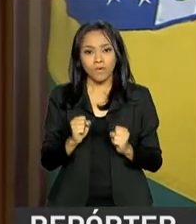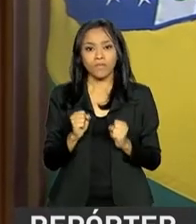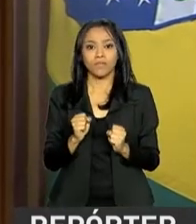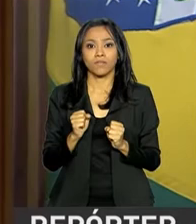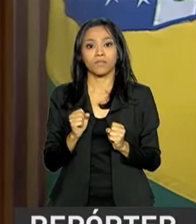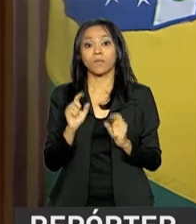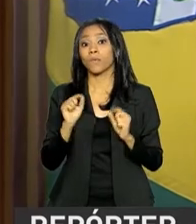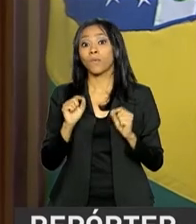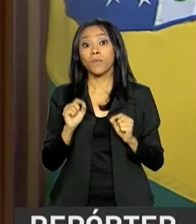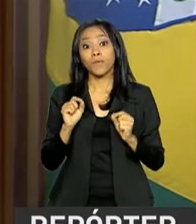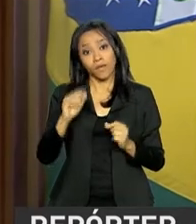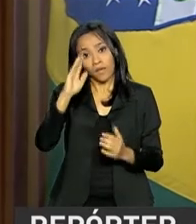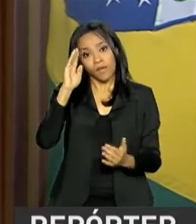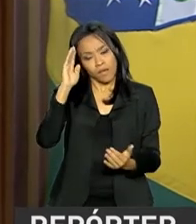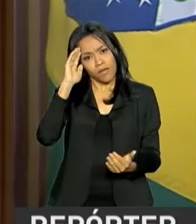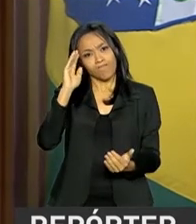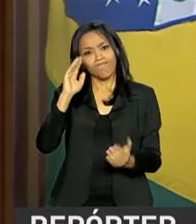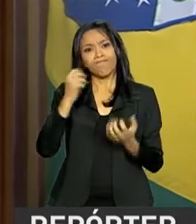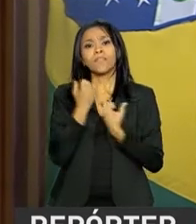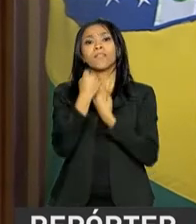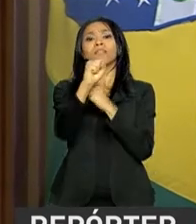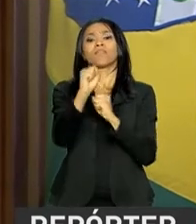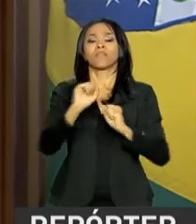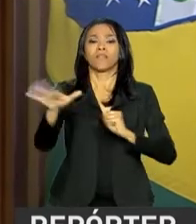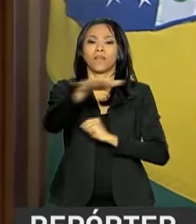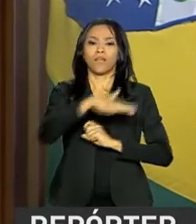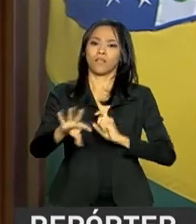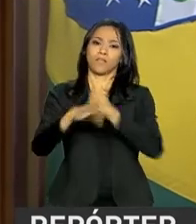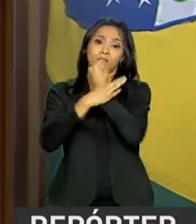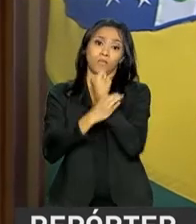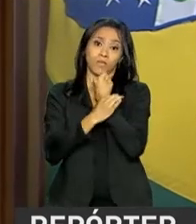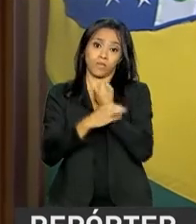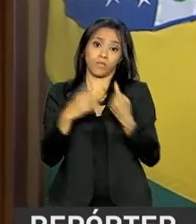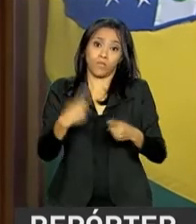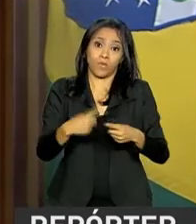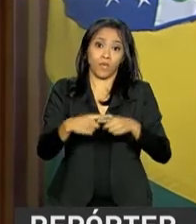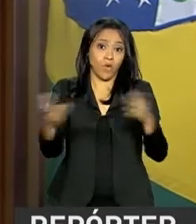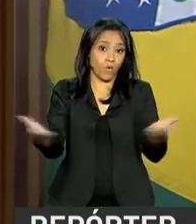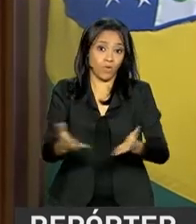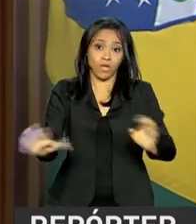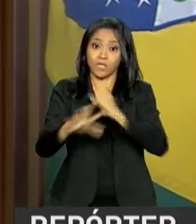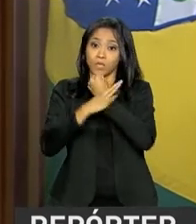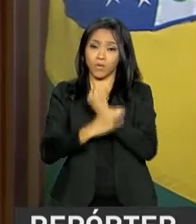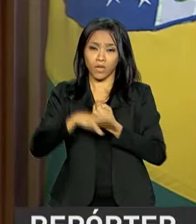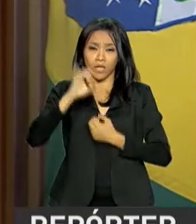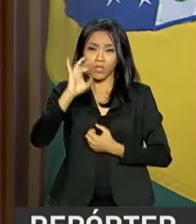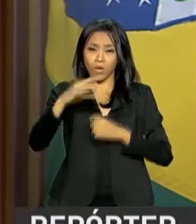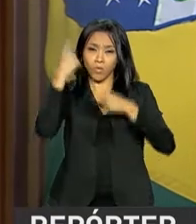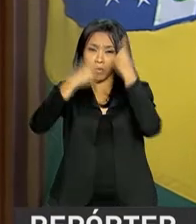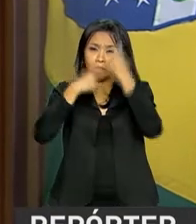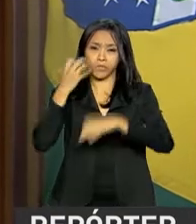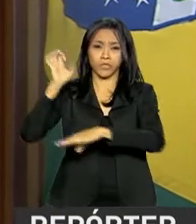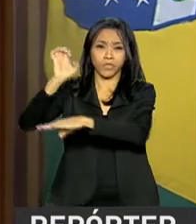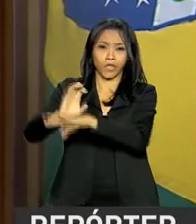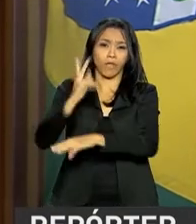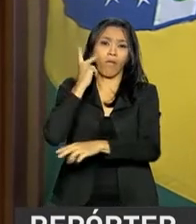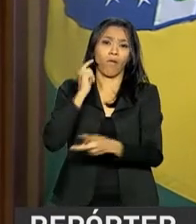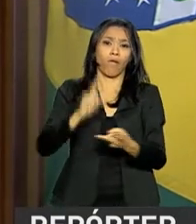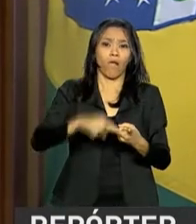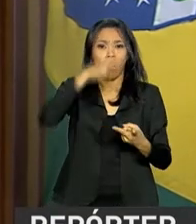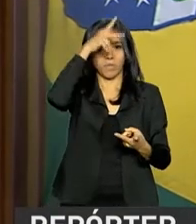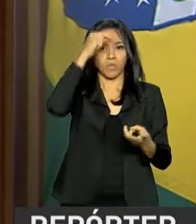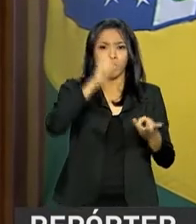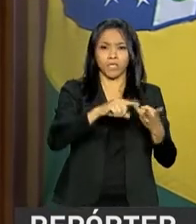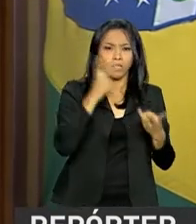da segurança pública porque reitero a segurança hoje não é um caso só do estado do ceará ducado na zona do estado de são